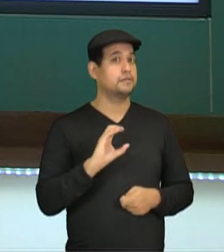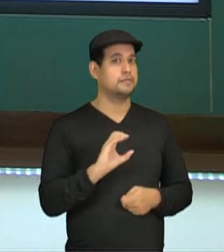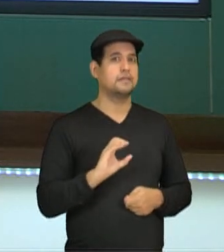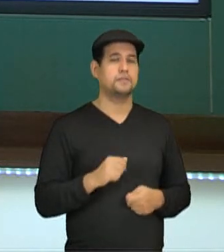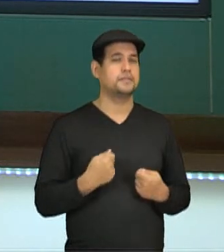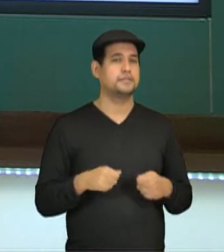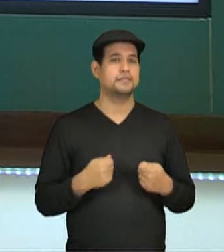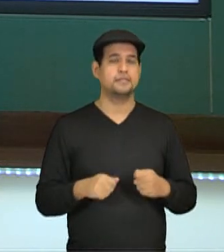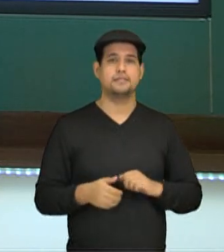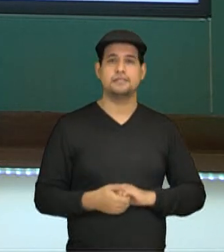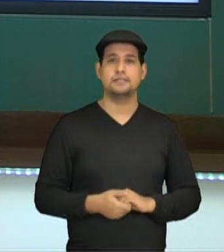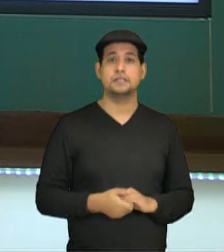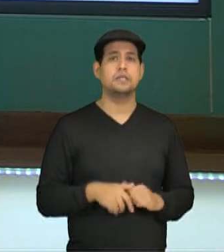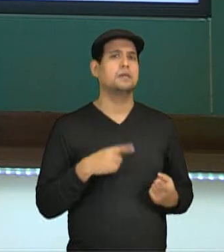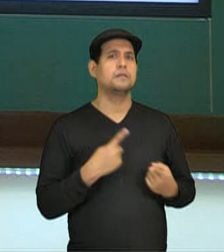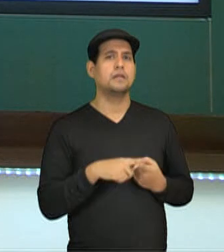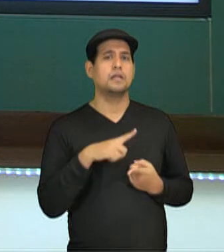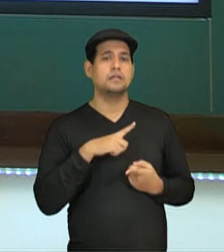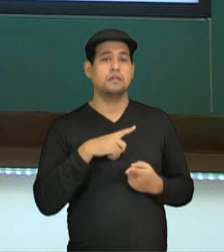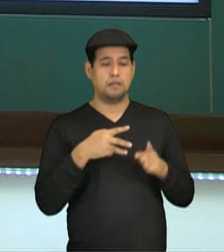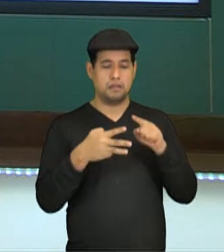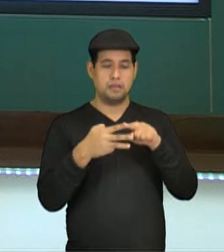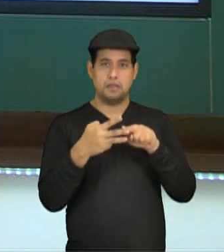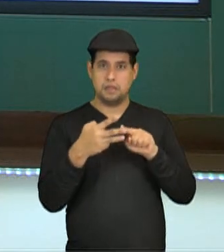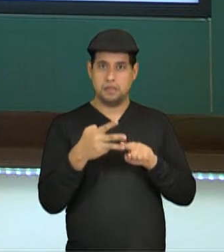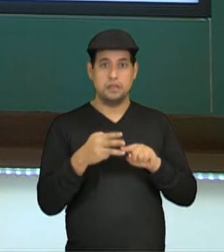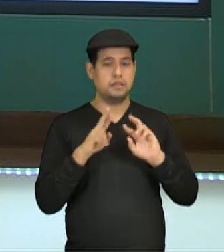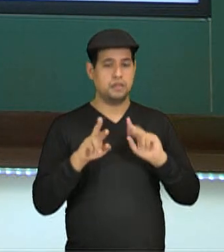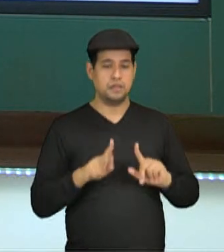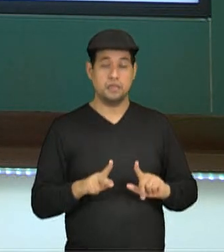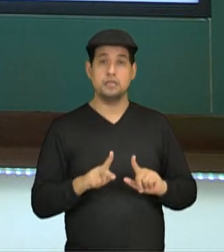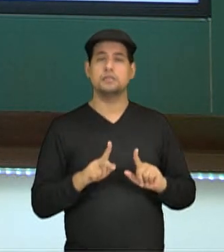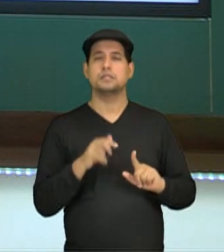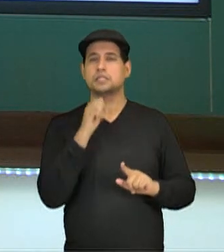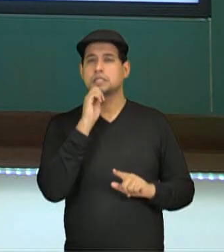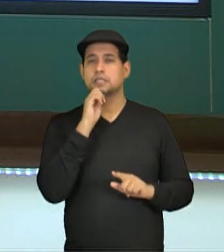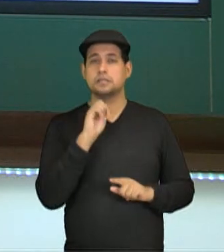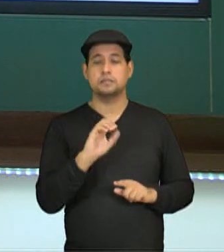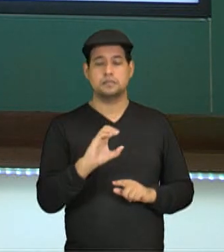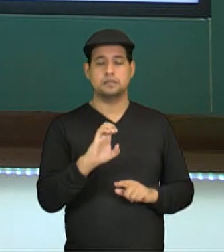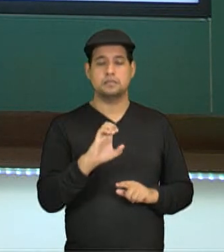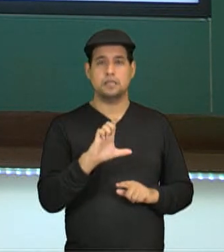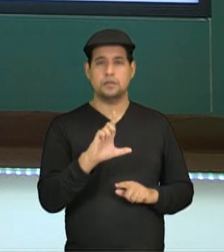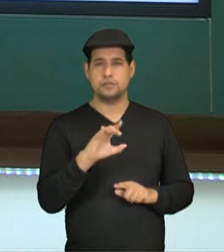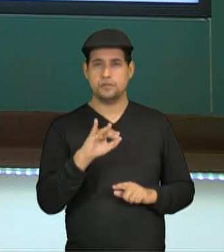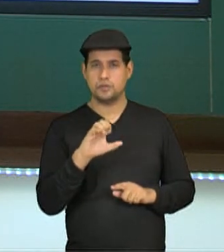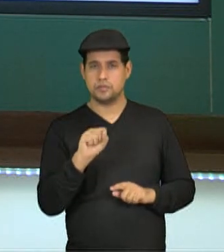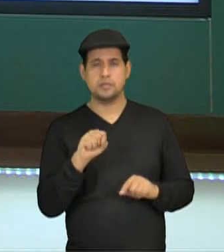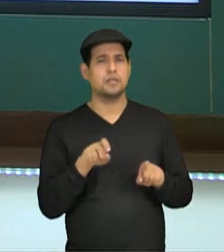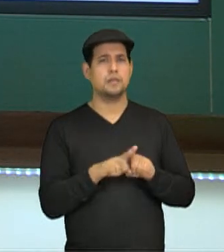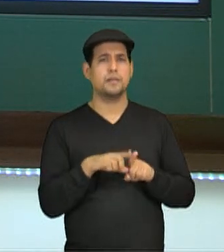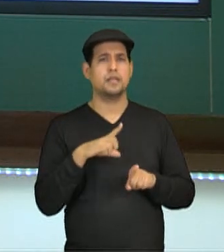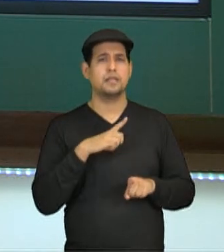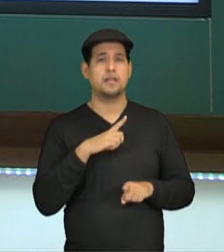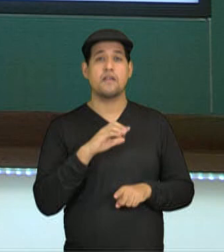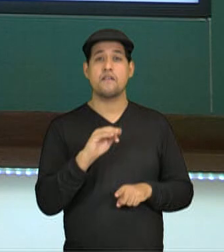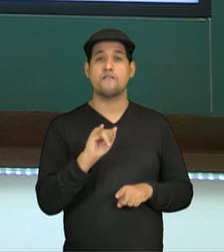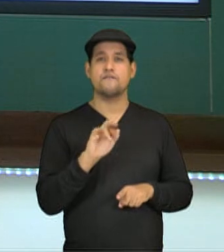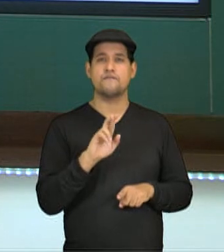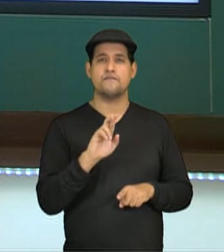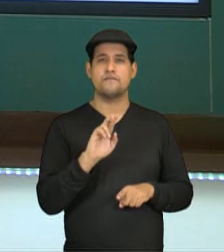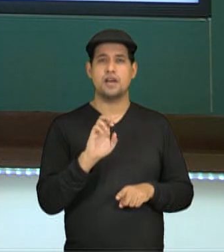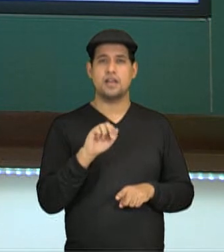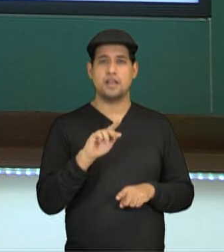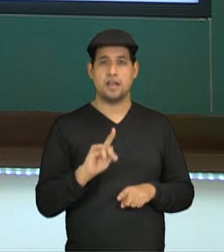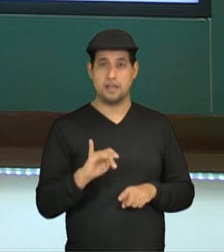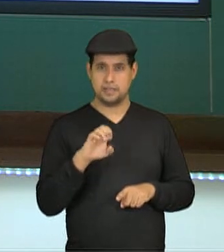gente. Porque a gente tem 3 unidades de temperatura. Graus Celsius, que é a mais utilizada, tem o graus Fahrenheit, que